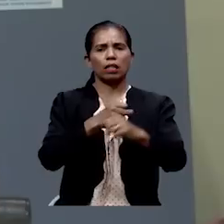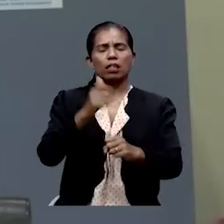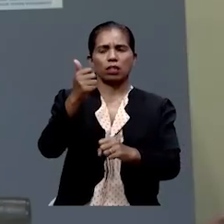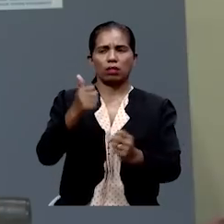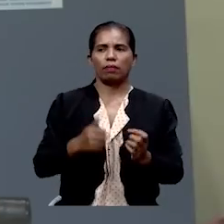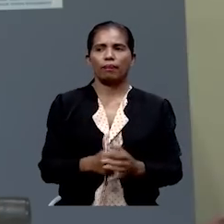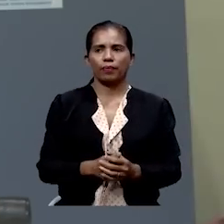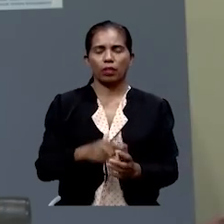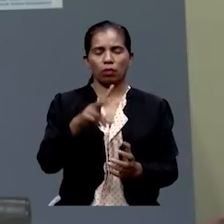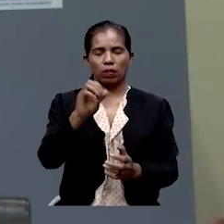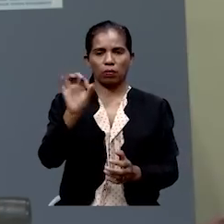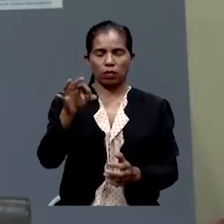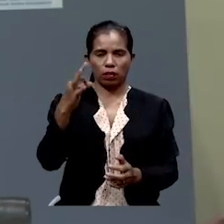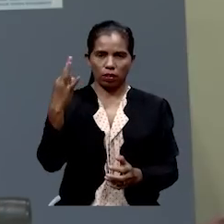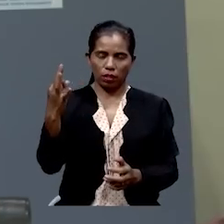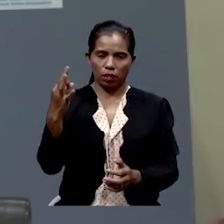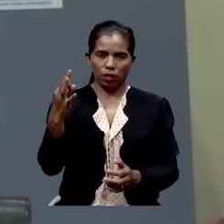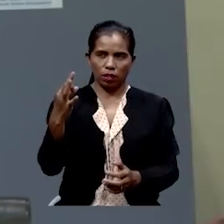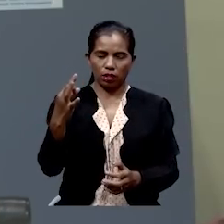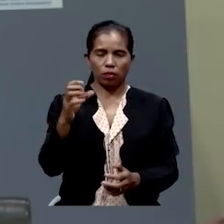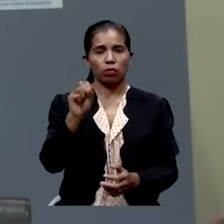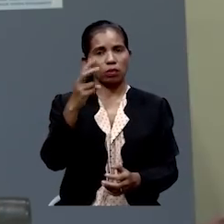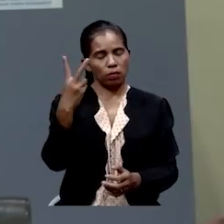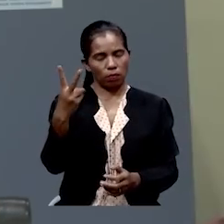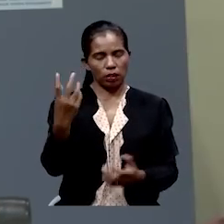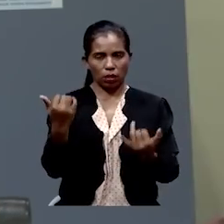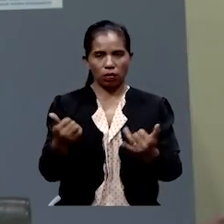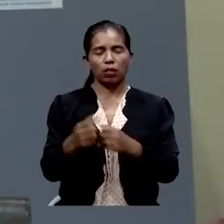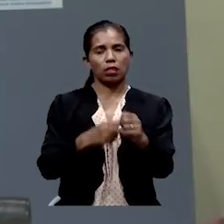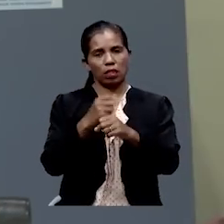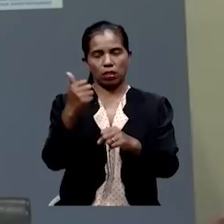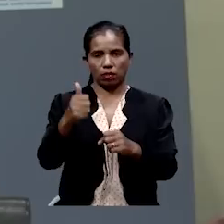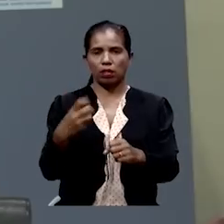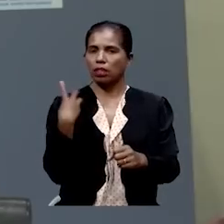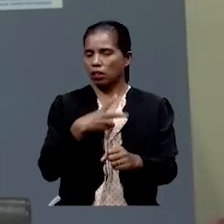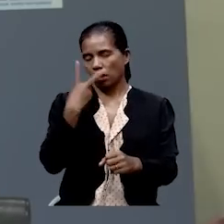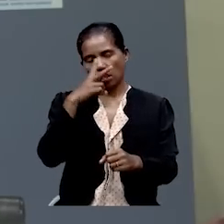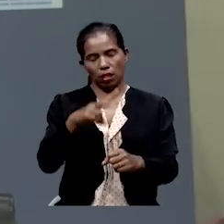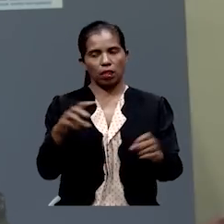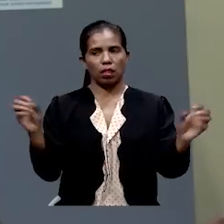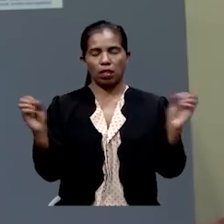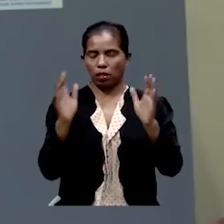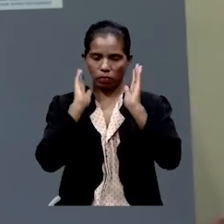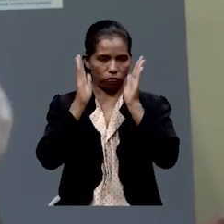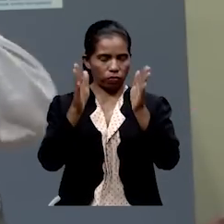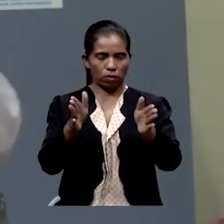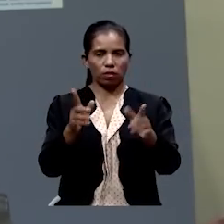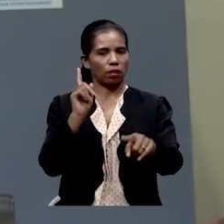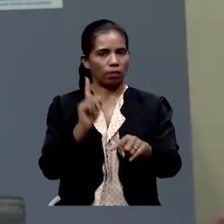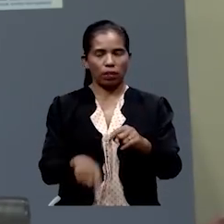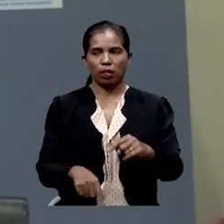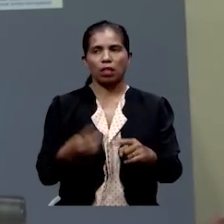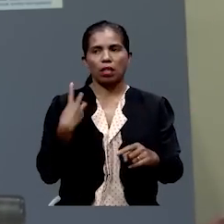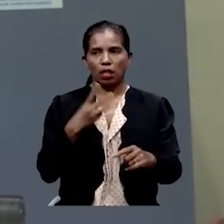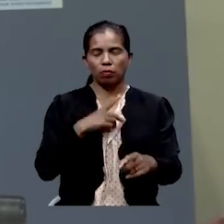partir de 2012 agora 2023 para ti 10 anos sana agora ida né la ita hare la ba realidade memang la bele doni ia mi mos